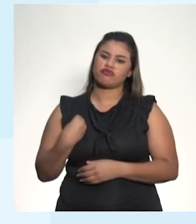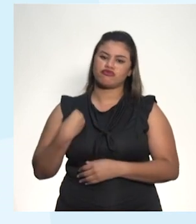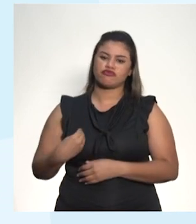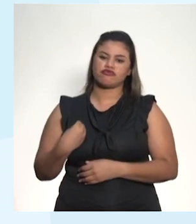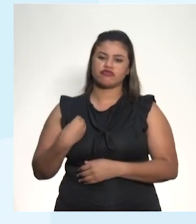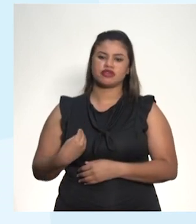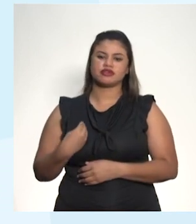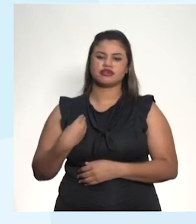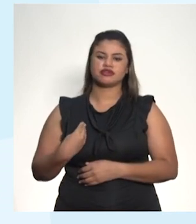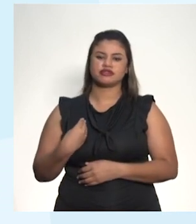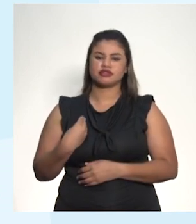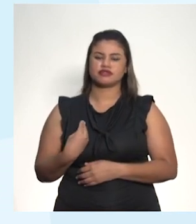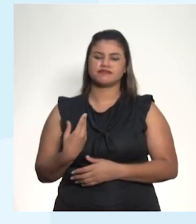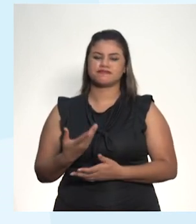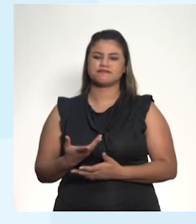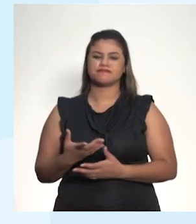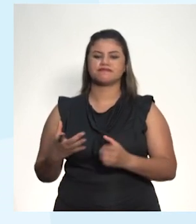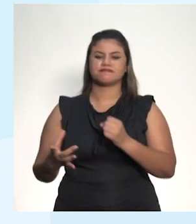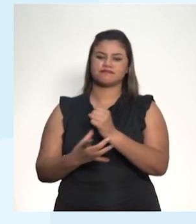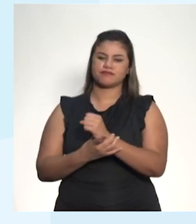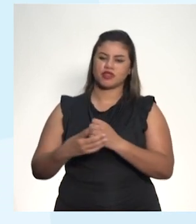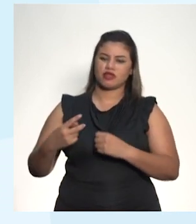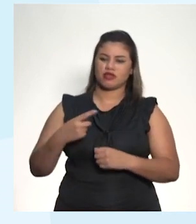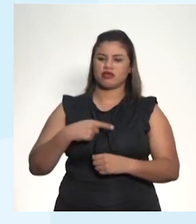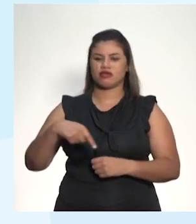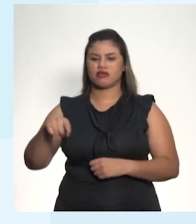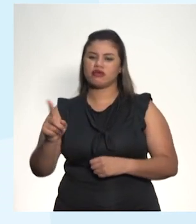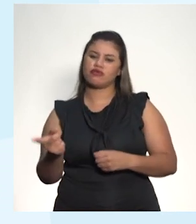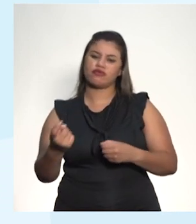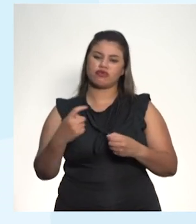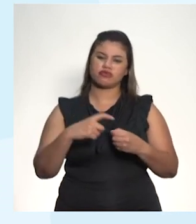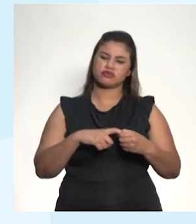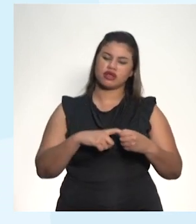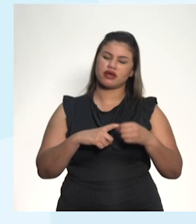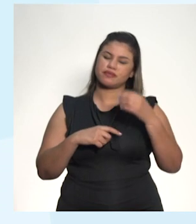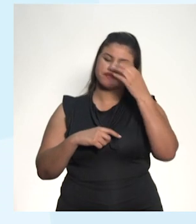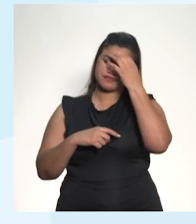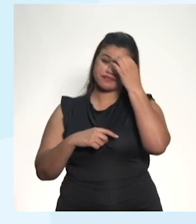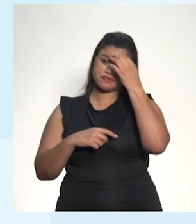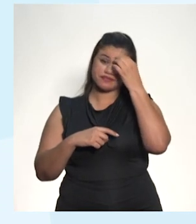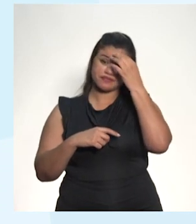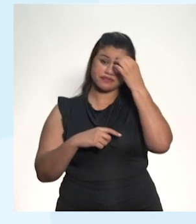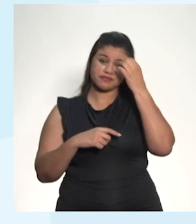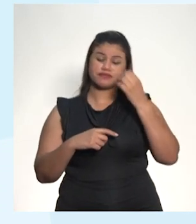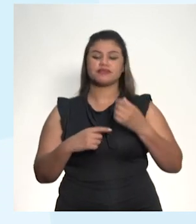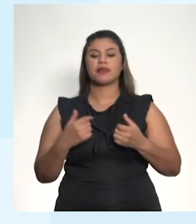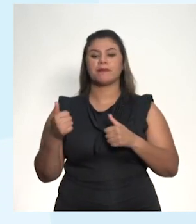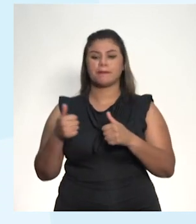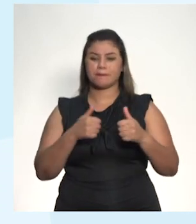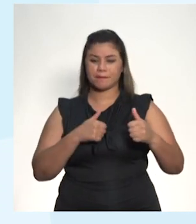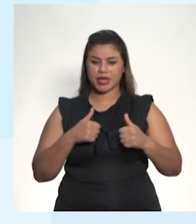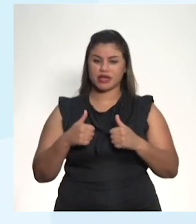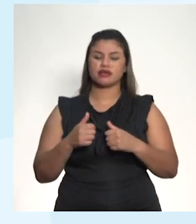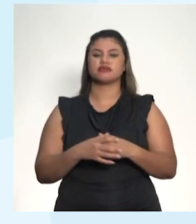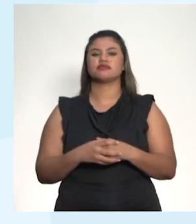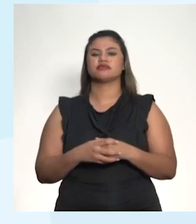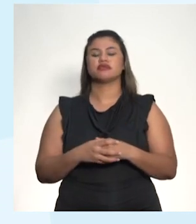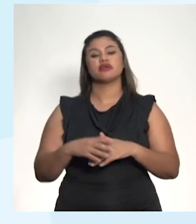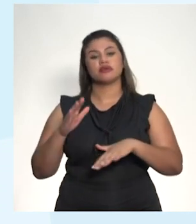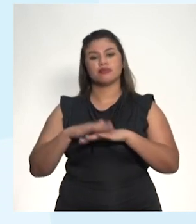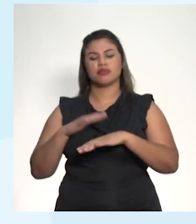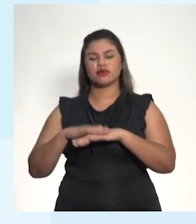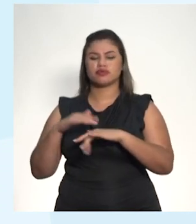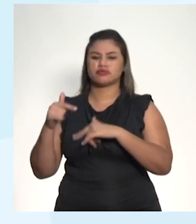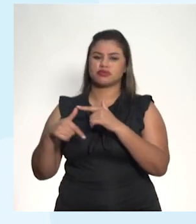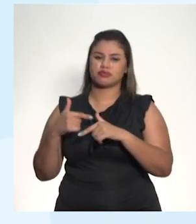inserido, né, ele ter a segurança de poder ir voltar do seu trabalho com segurança, com dignidade, assim como executar o seu